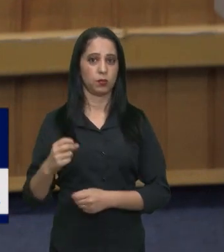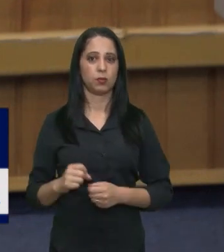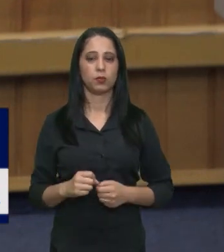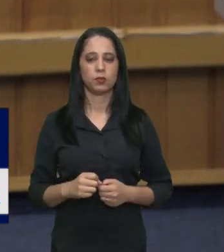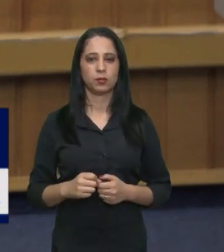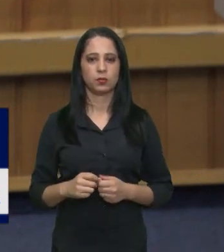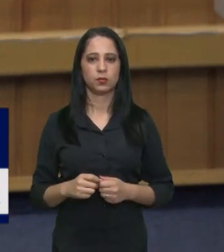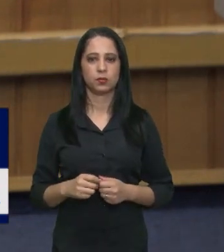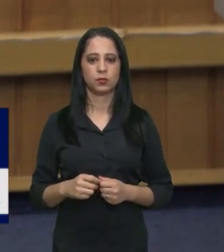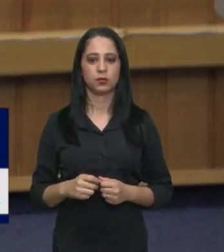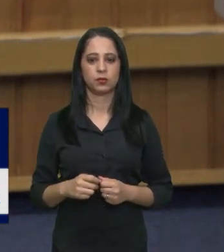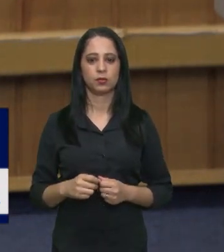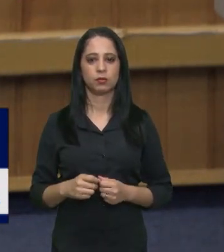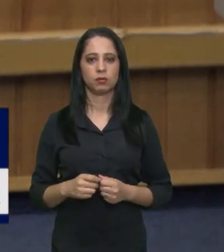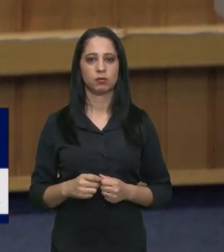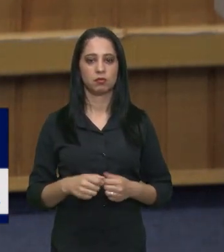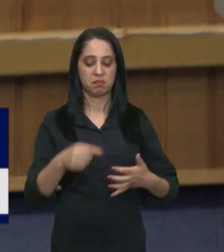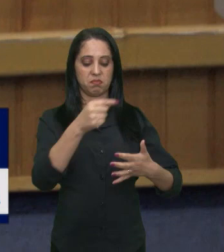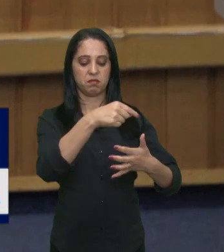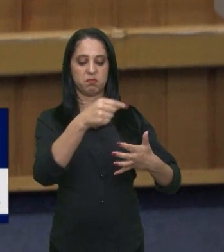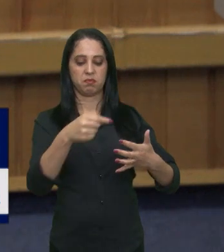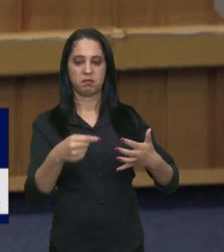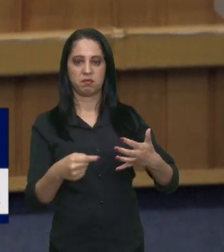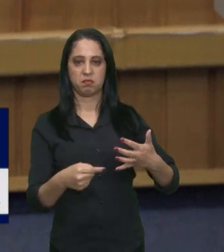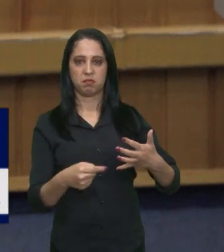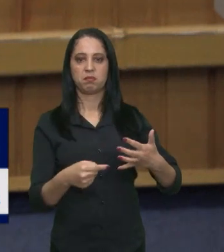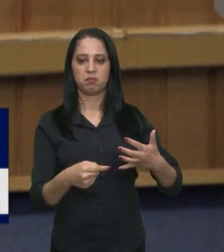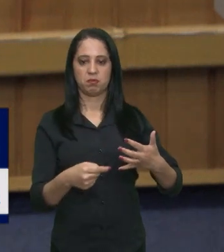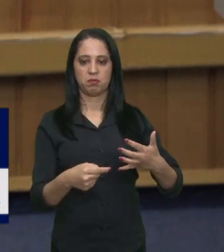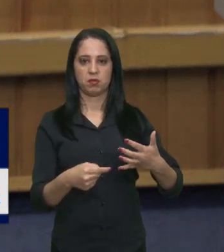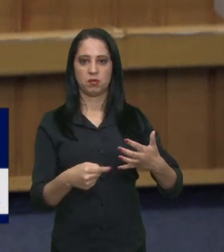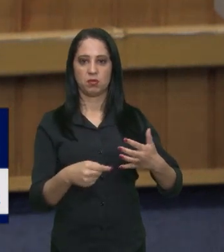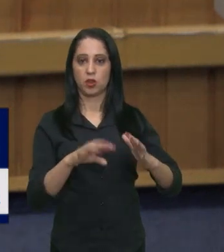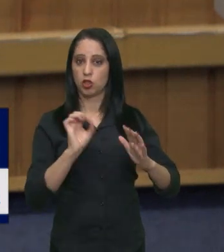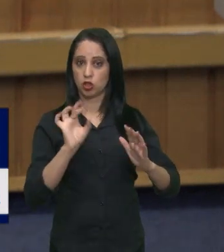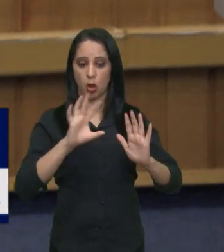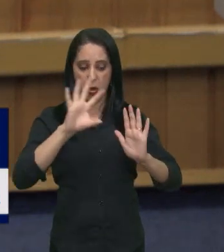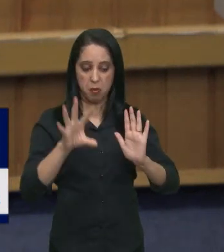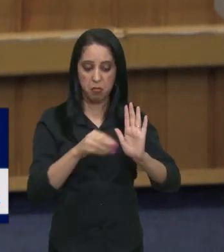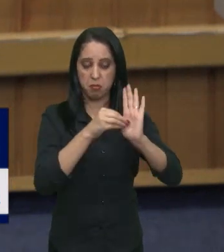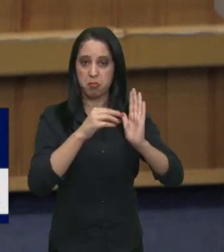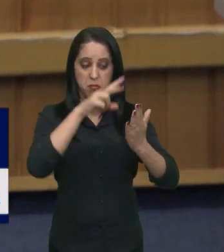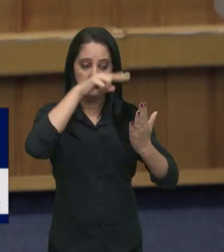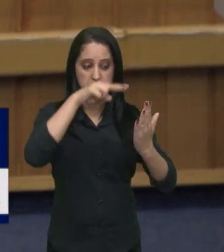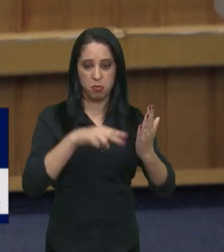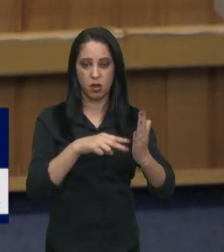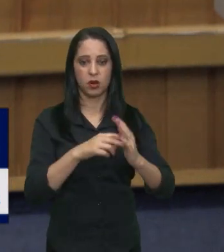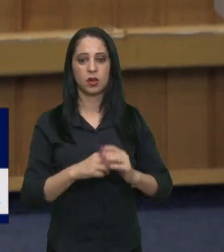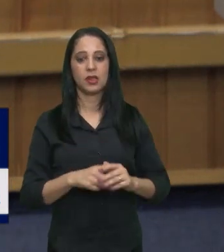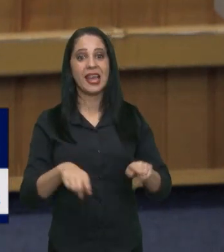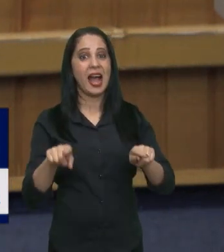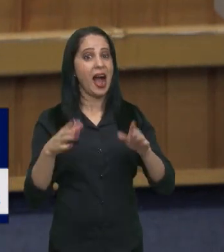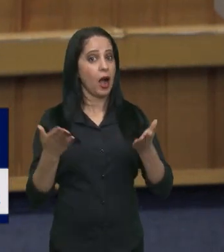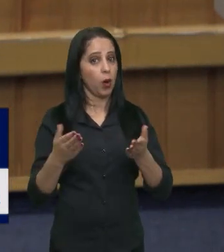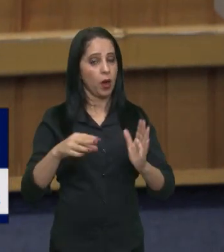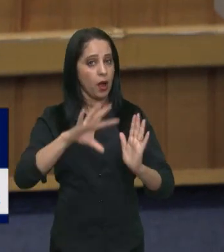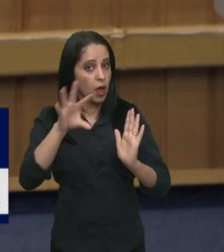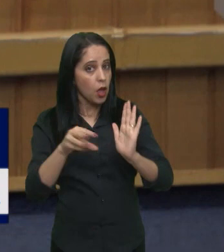3146/2022. Esses são para inclusão de leitura. Inclusão para